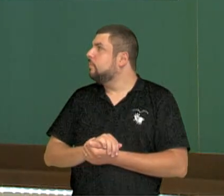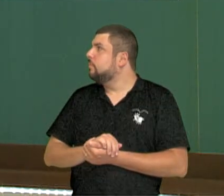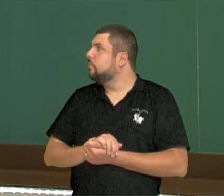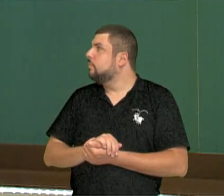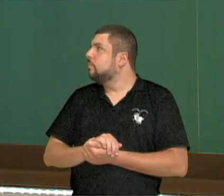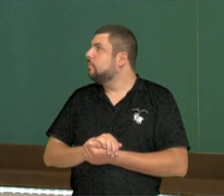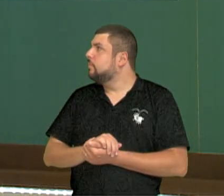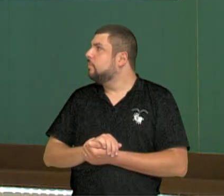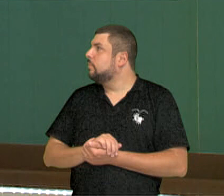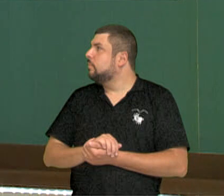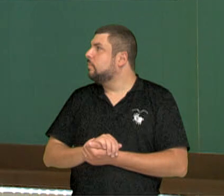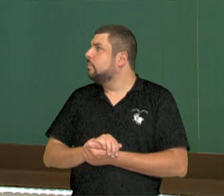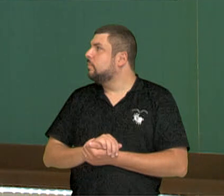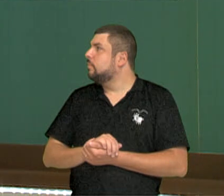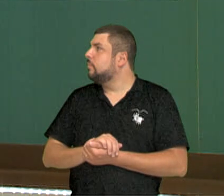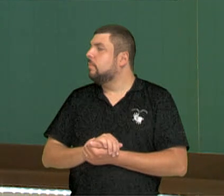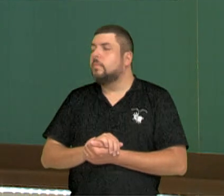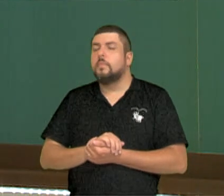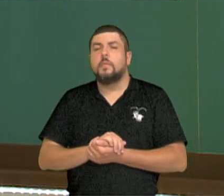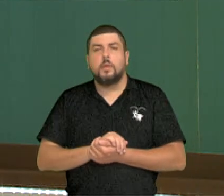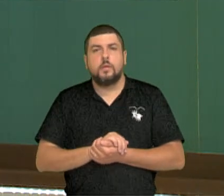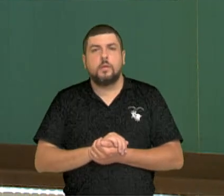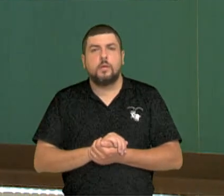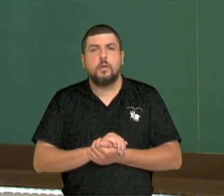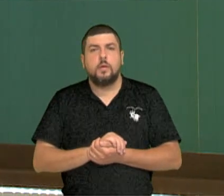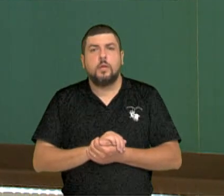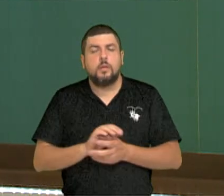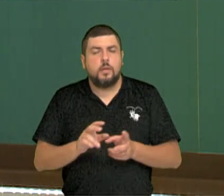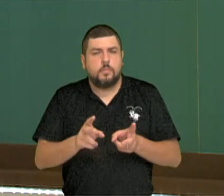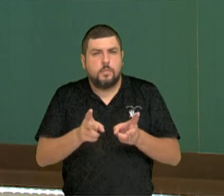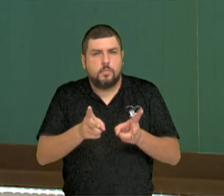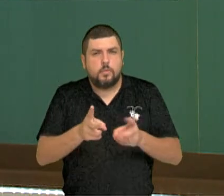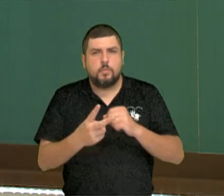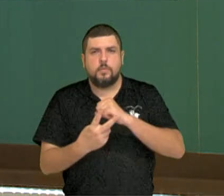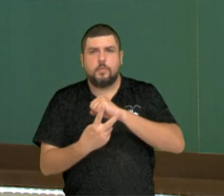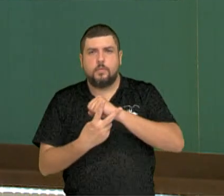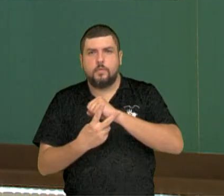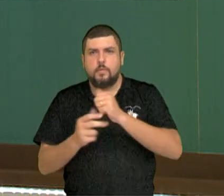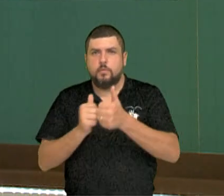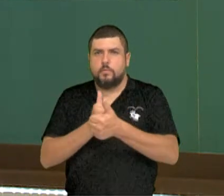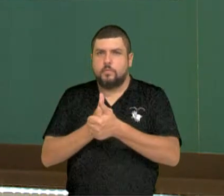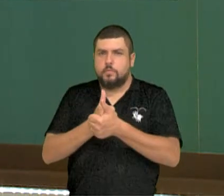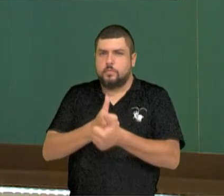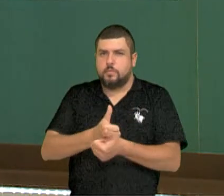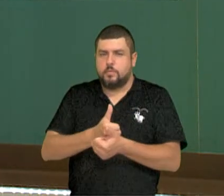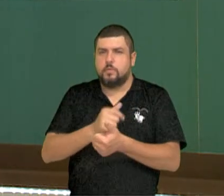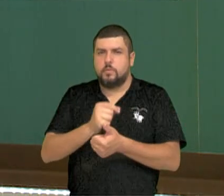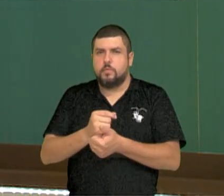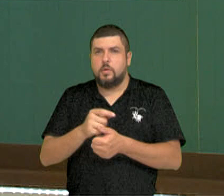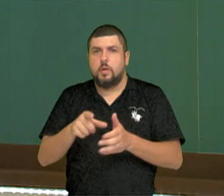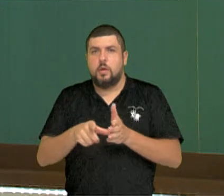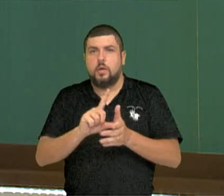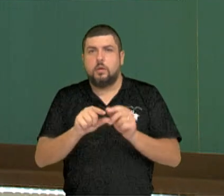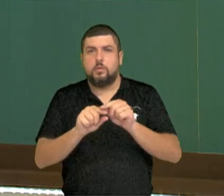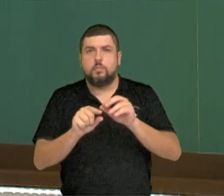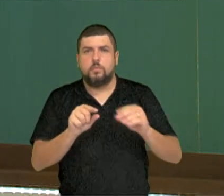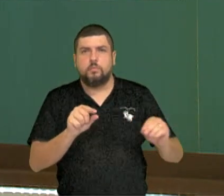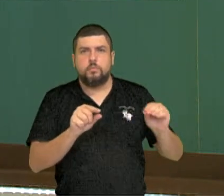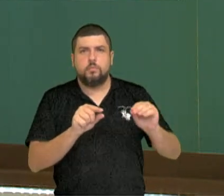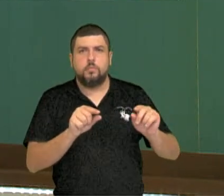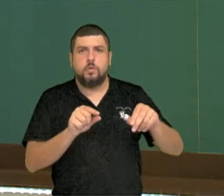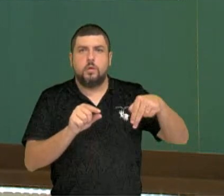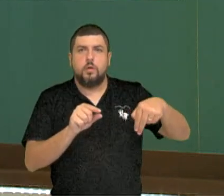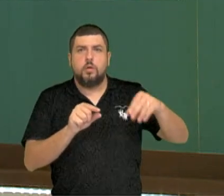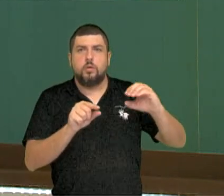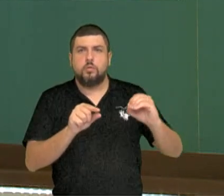recomendações. Então, temos a mesma forma para o verbo seguir, sigam, né? O no antes, no sigam